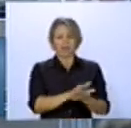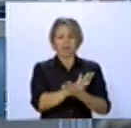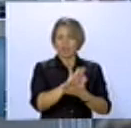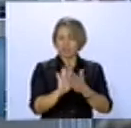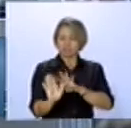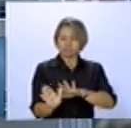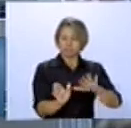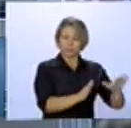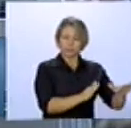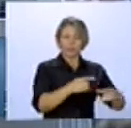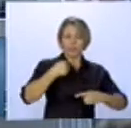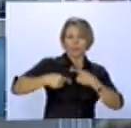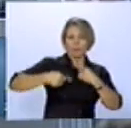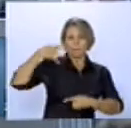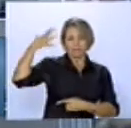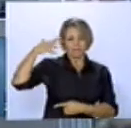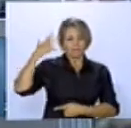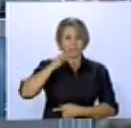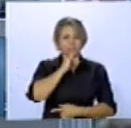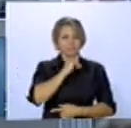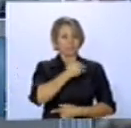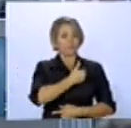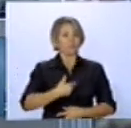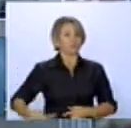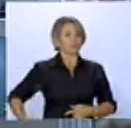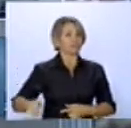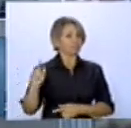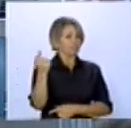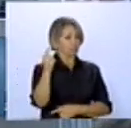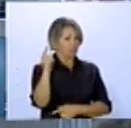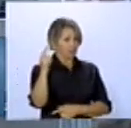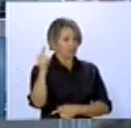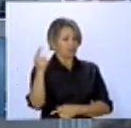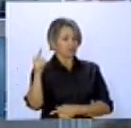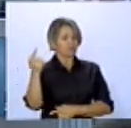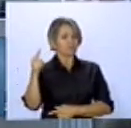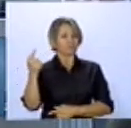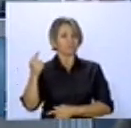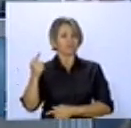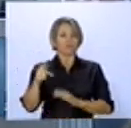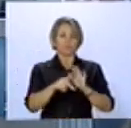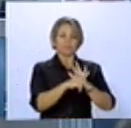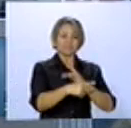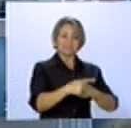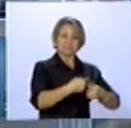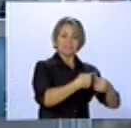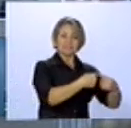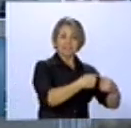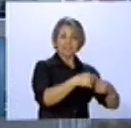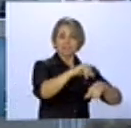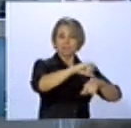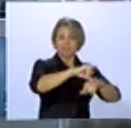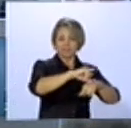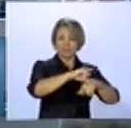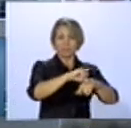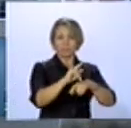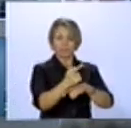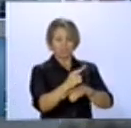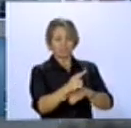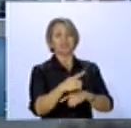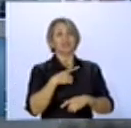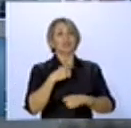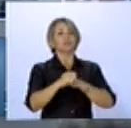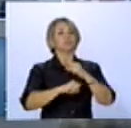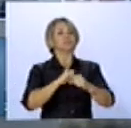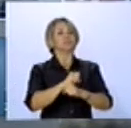o governo de Goiás fala de Goiás porque sou de Goiânia e sou voluntário lá pois bem somente 2002